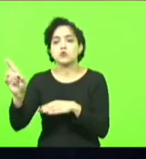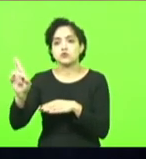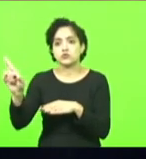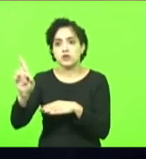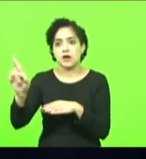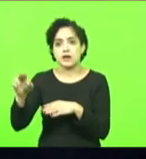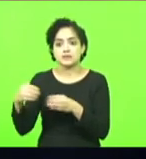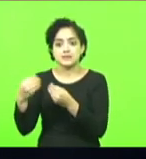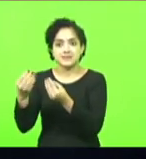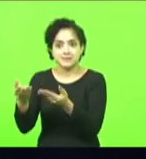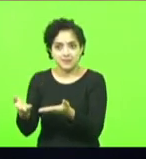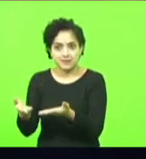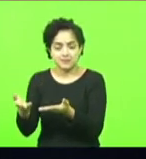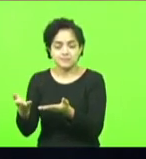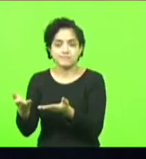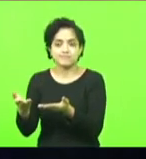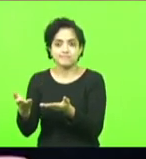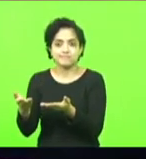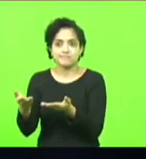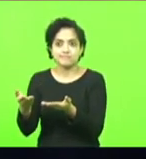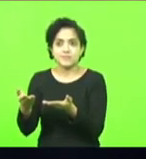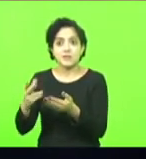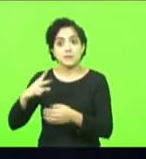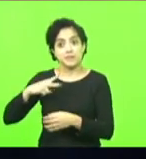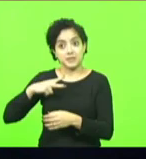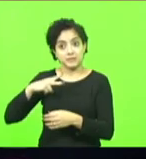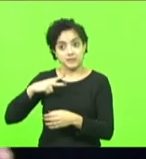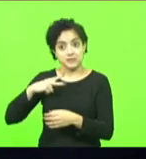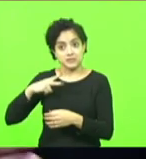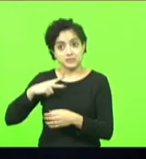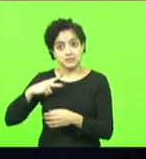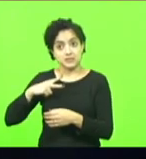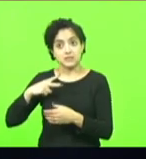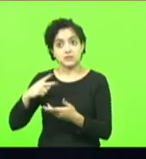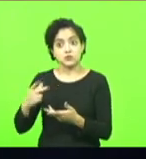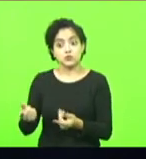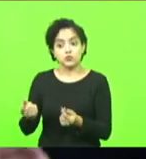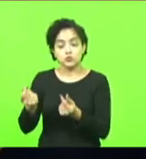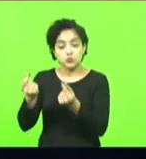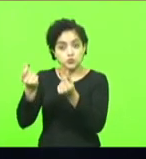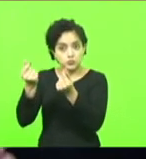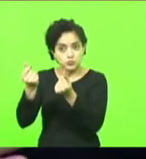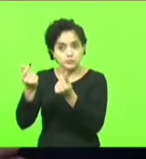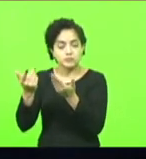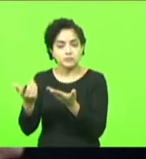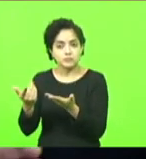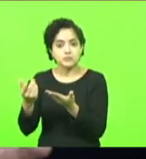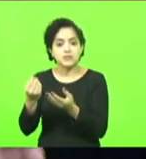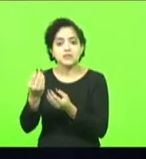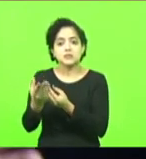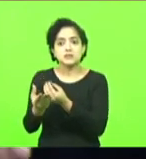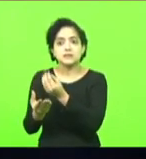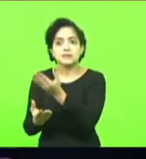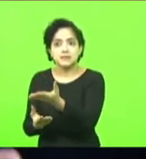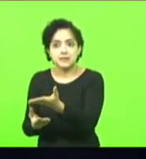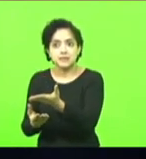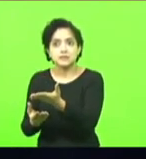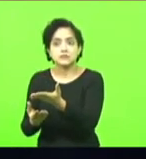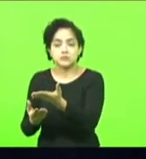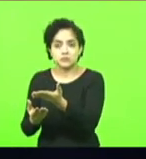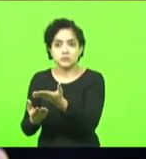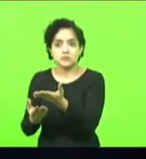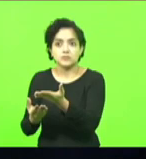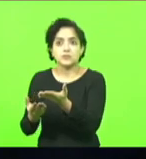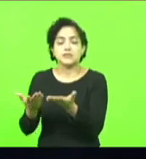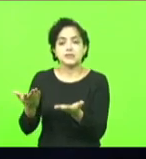entregue para o acionista, privatizando os lucros. O que significa isso? Dando para quem tem